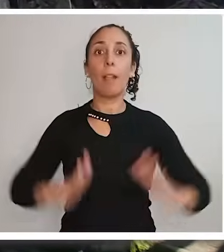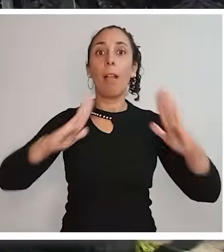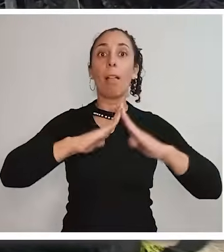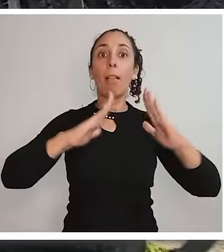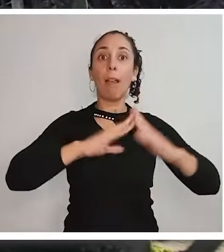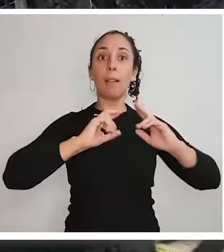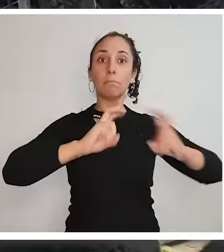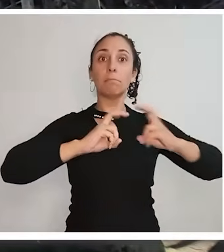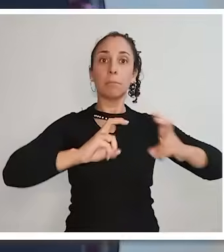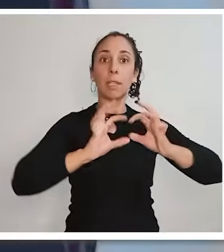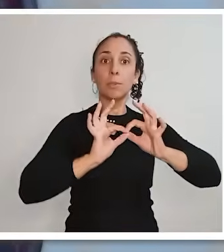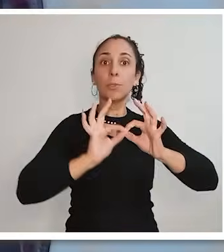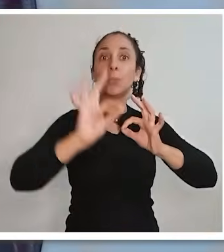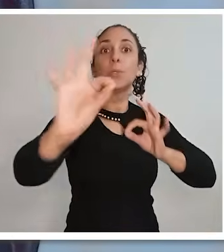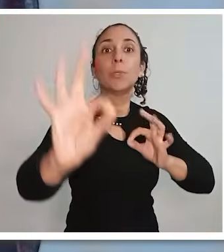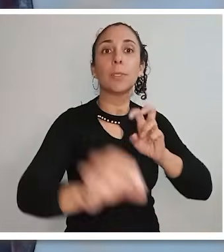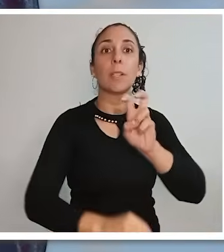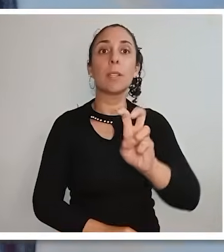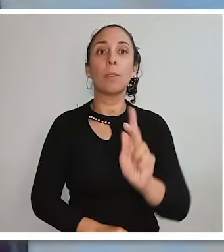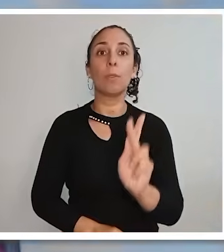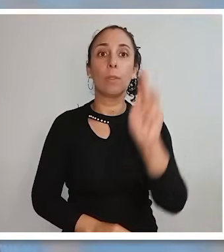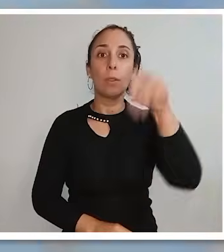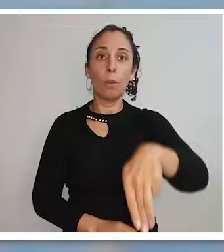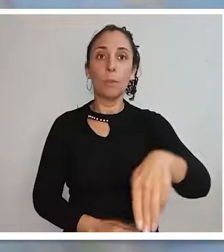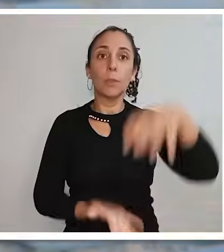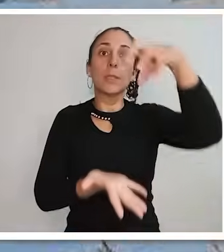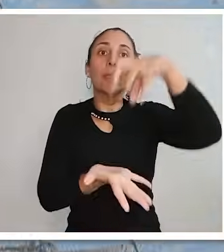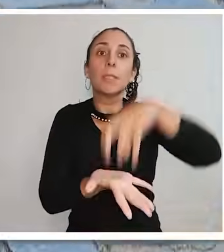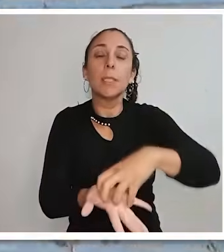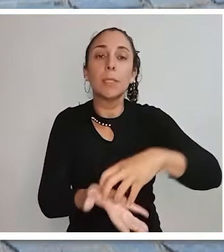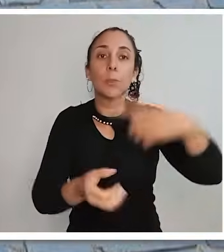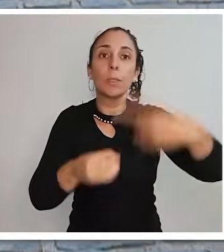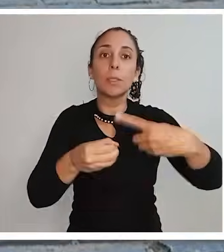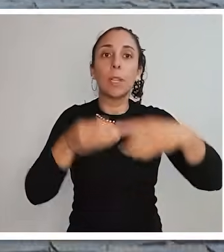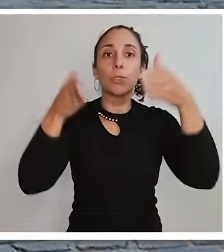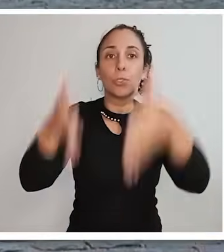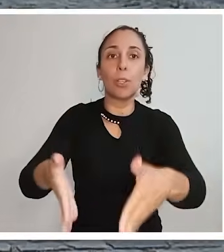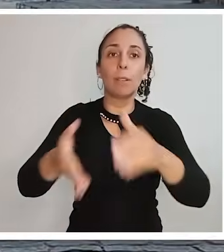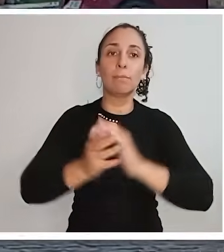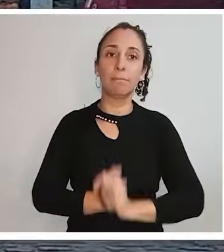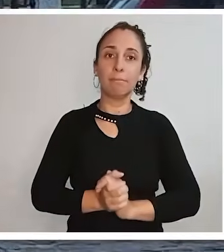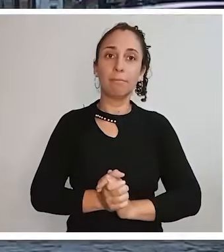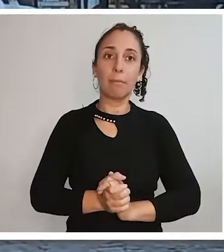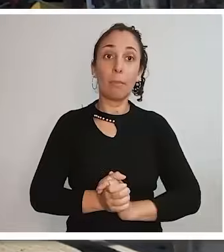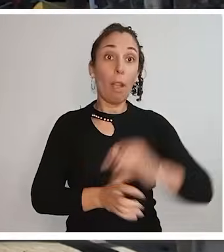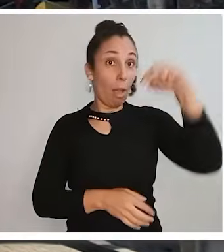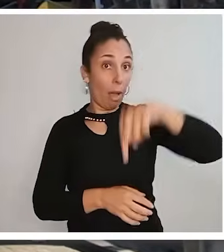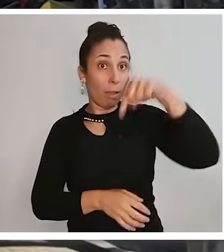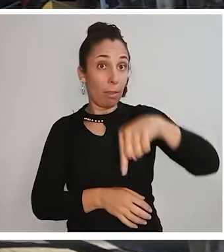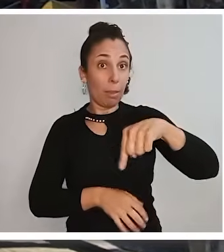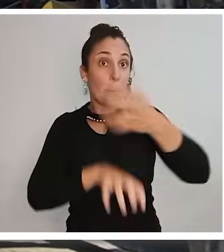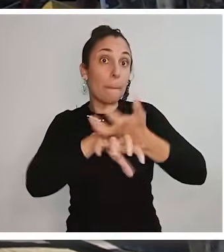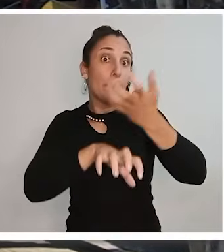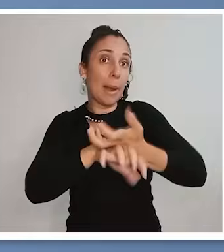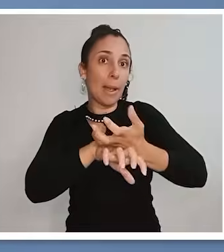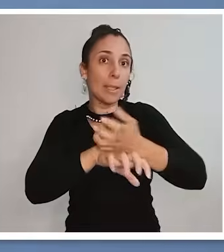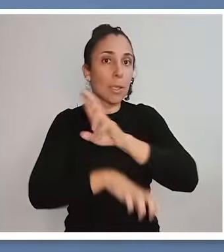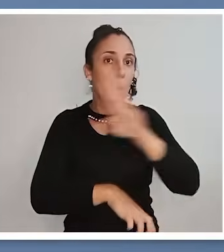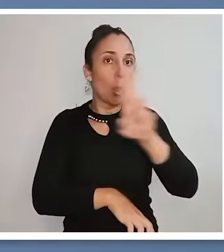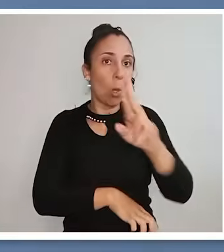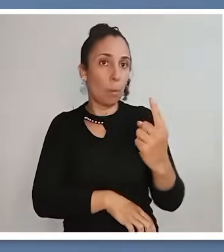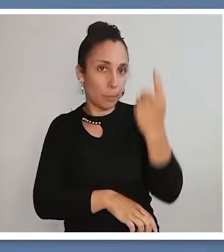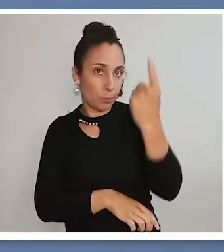5 quilômetros após a estação ferroviária de Chiador, a gente chega aqui ao centro da cidade. Essa aqui é a